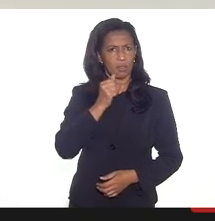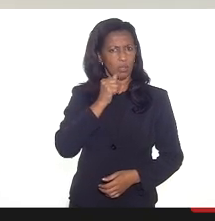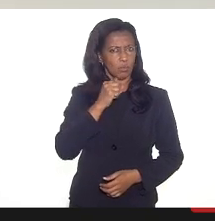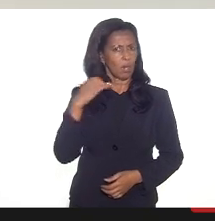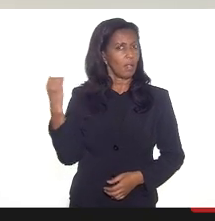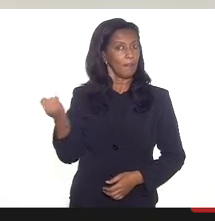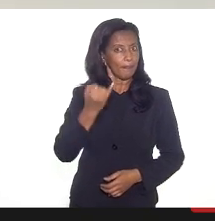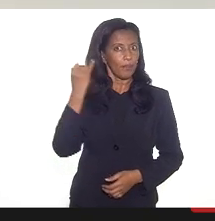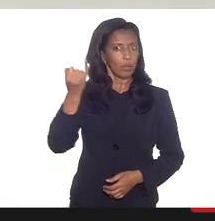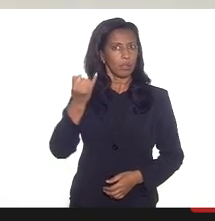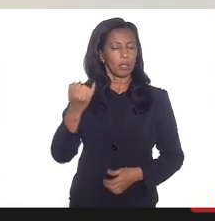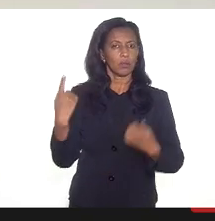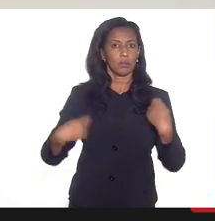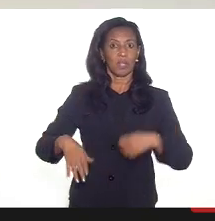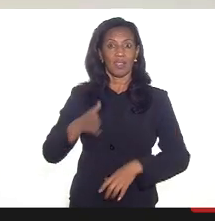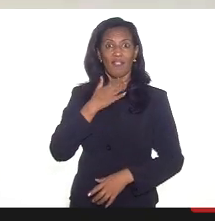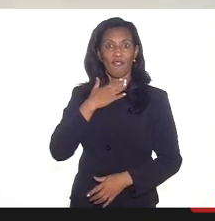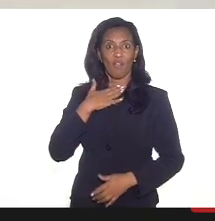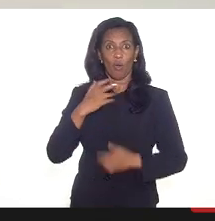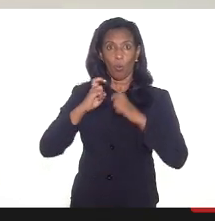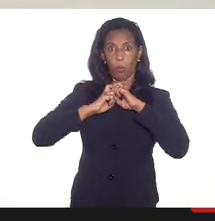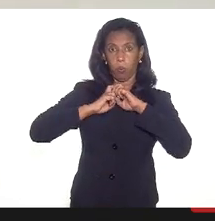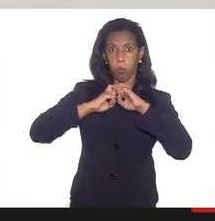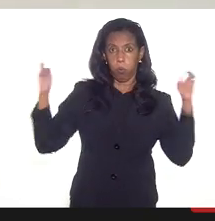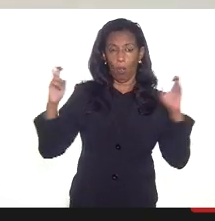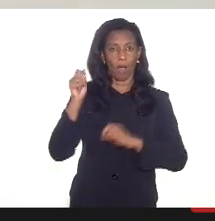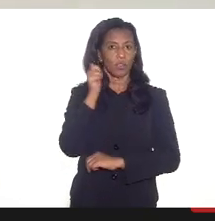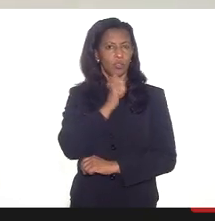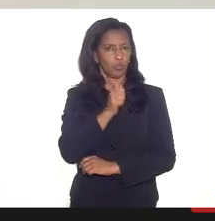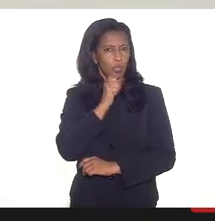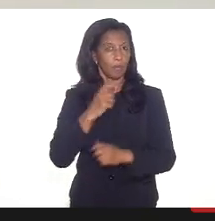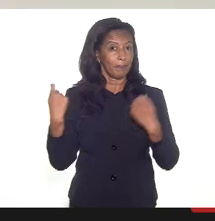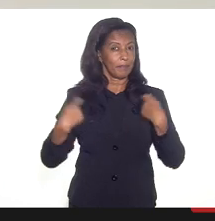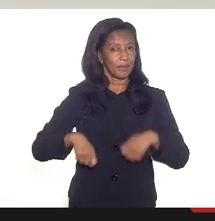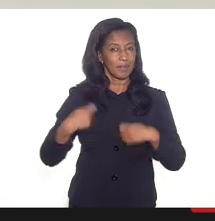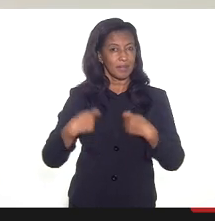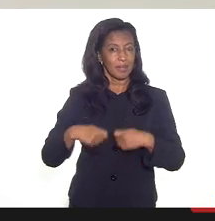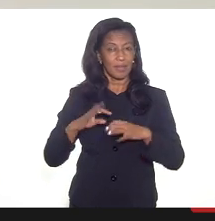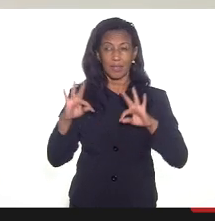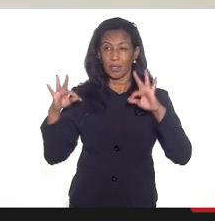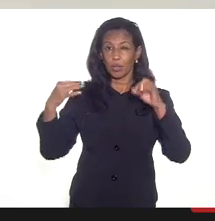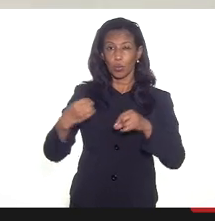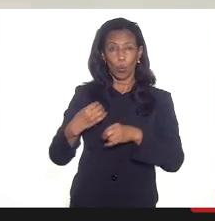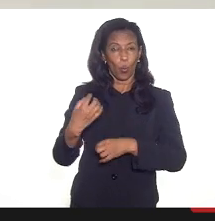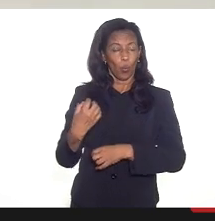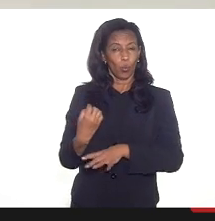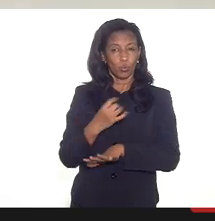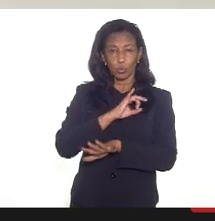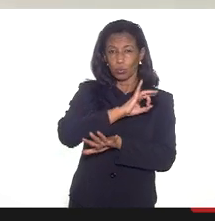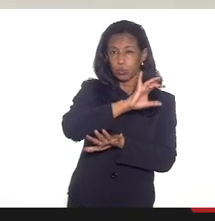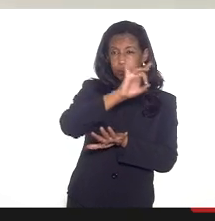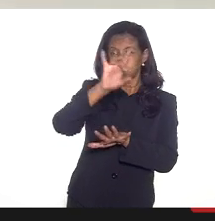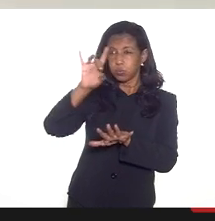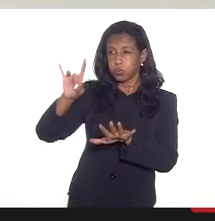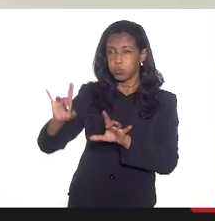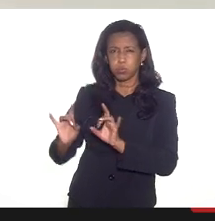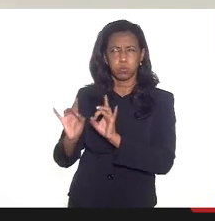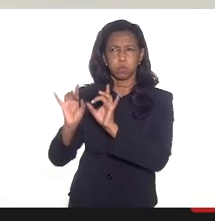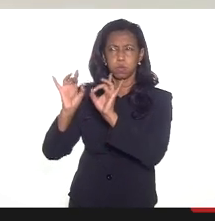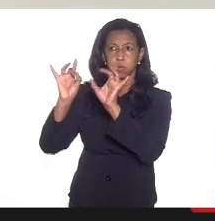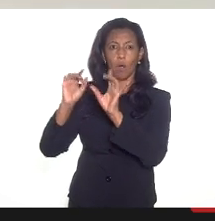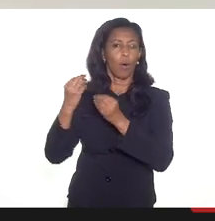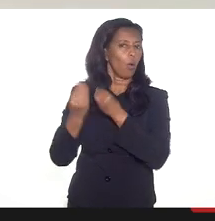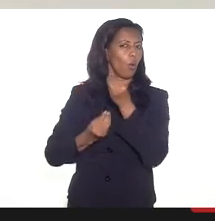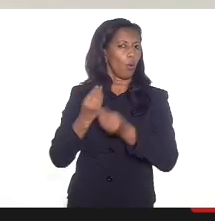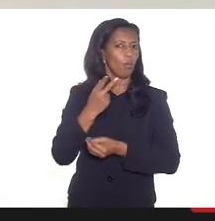gente precisa dar voz às mulheres. Dar voz às mulheres em todas as suas especificidades, como